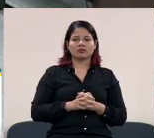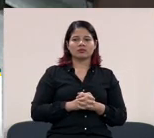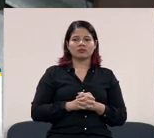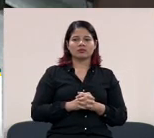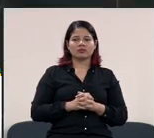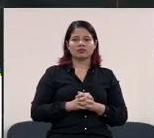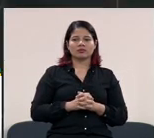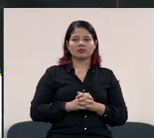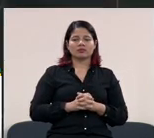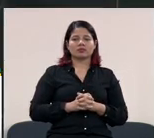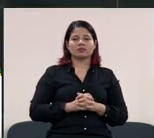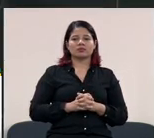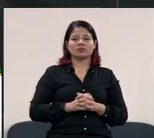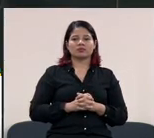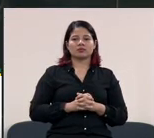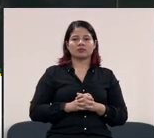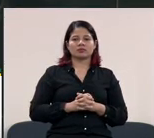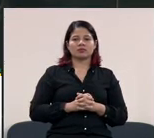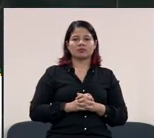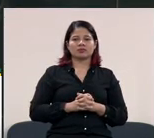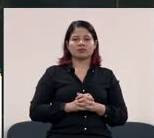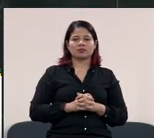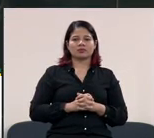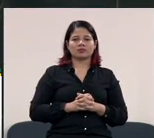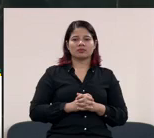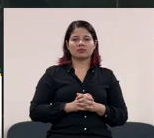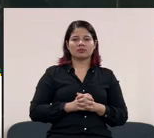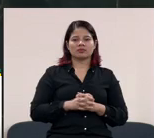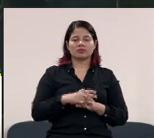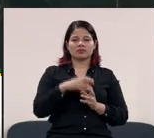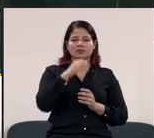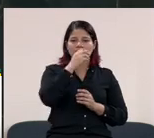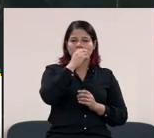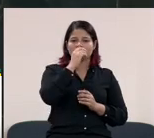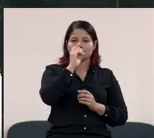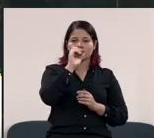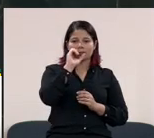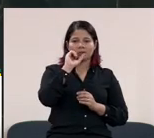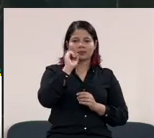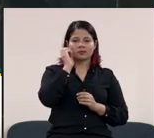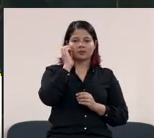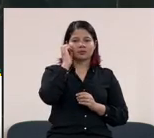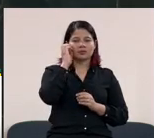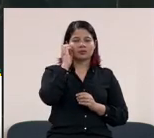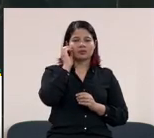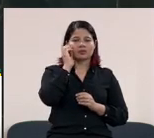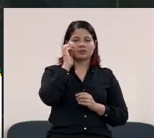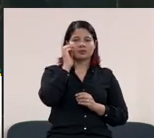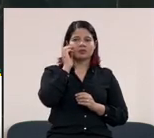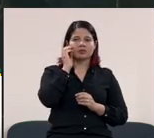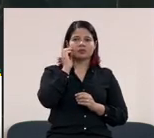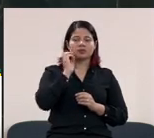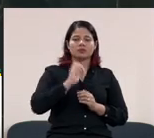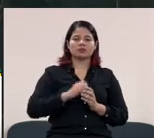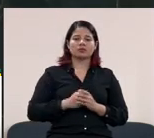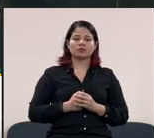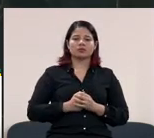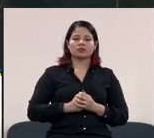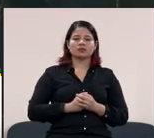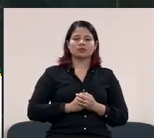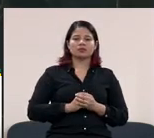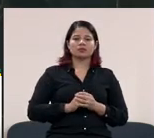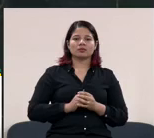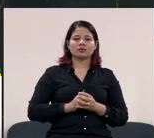quiser. Peço ao deputado Oliveira... Chegou o doutor André Araújo. Gostaria que registrasse a presença do promotor de